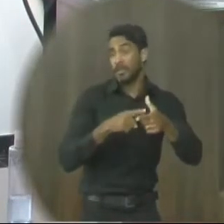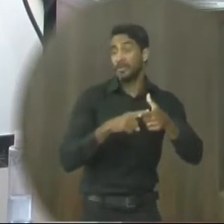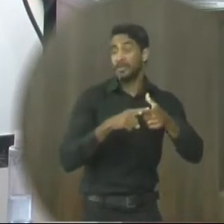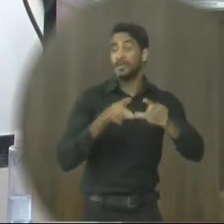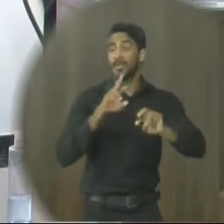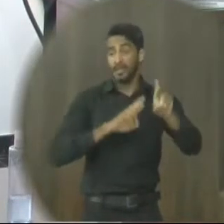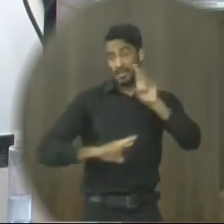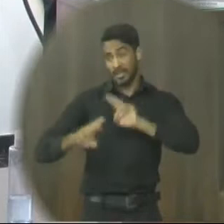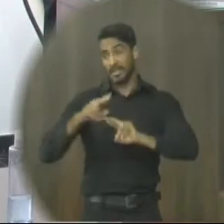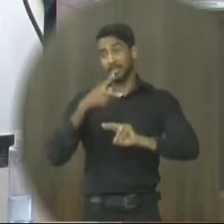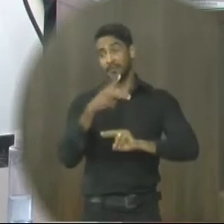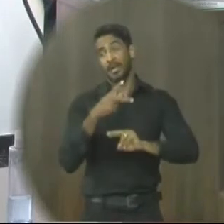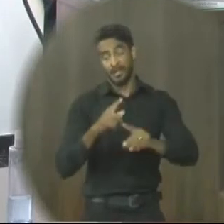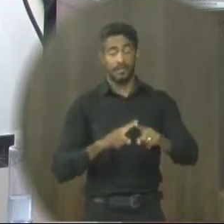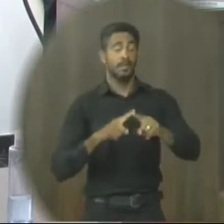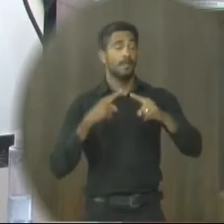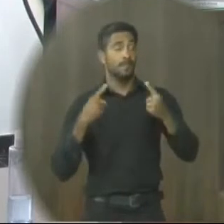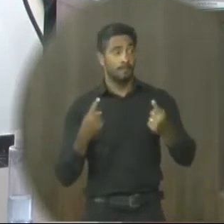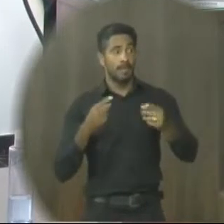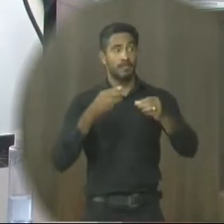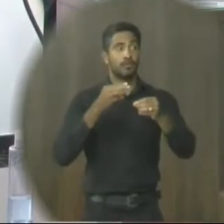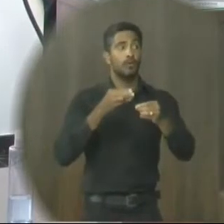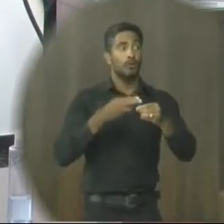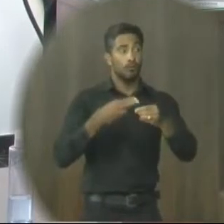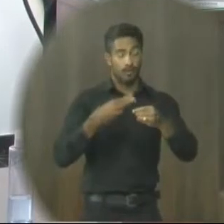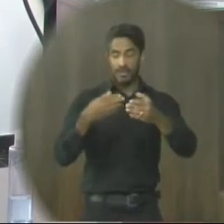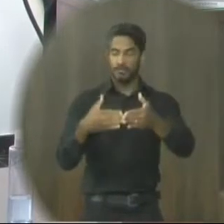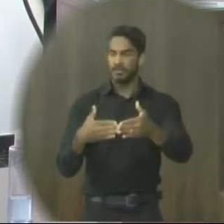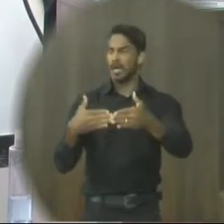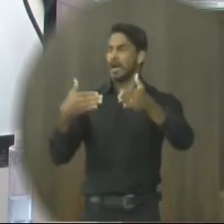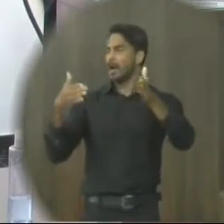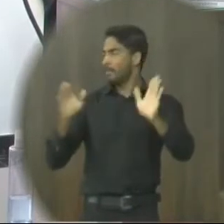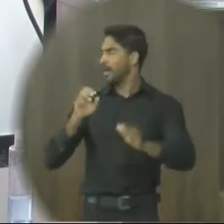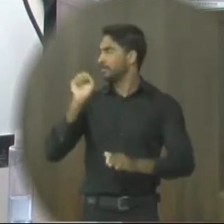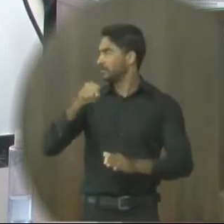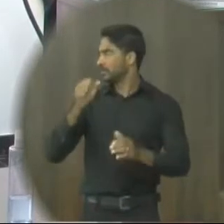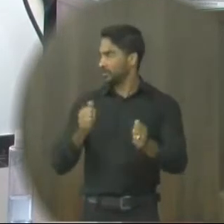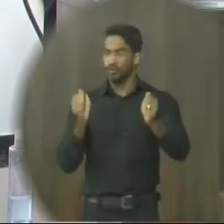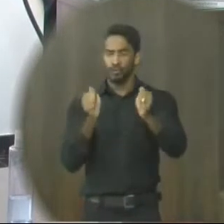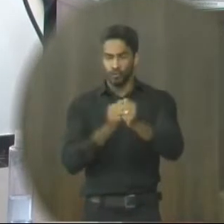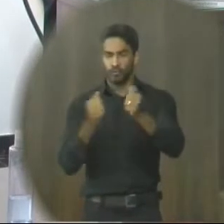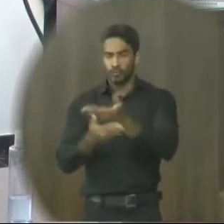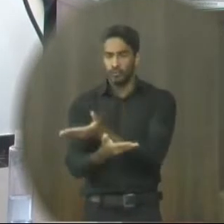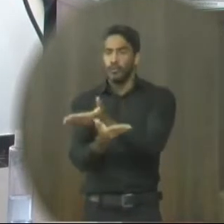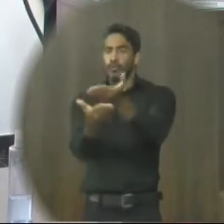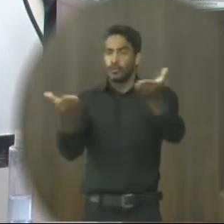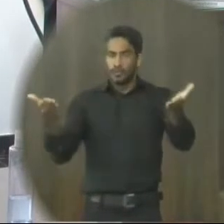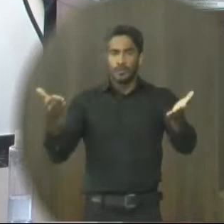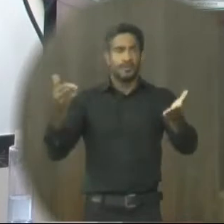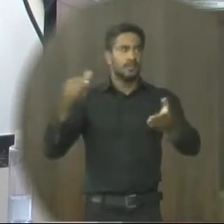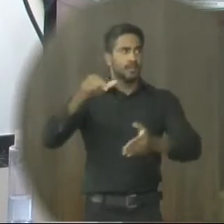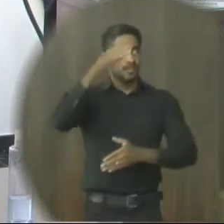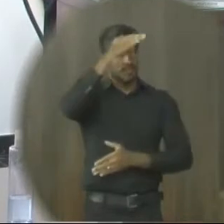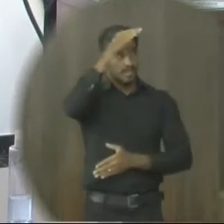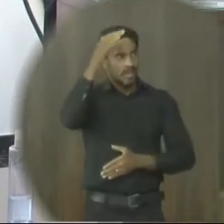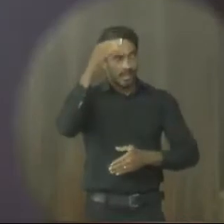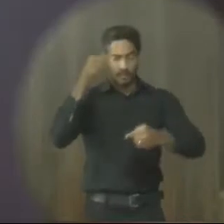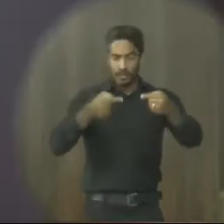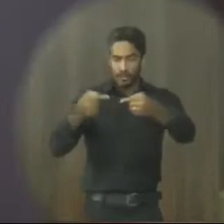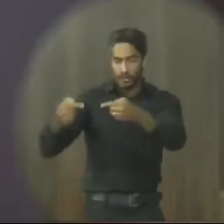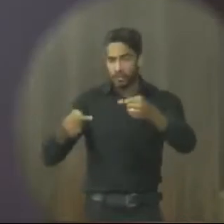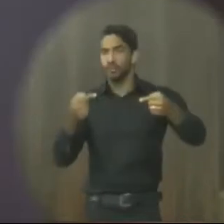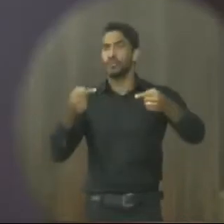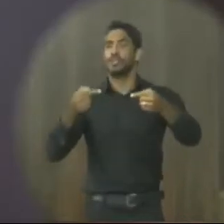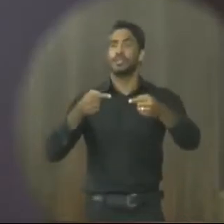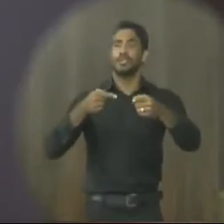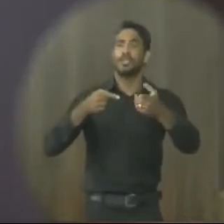município. Mas o município está aberto, né, juntamente com vocês aqui, para a gente discutir, buscar uma